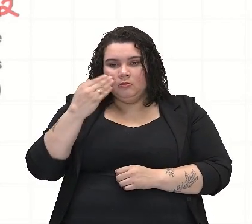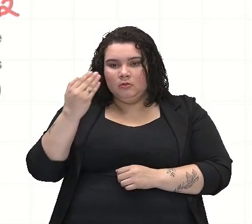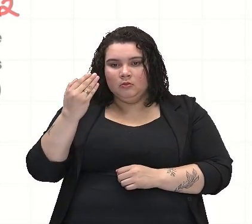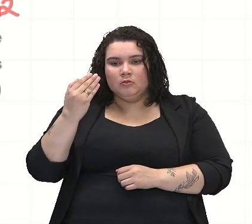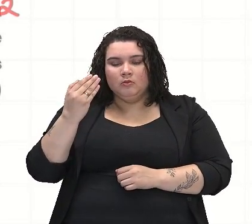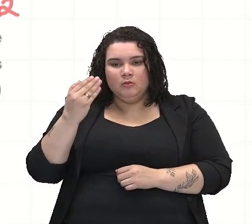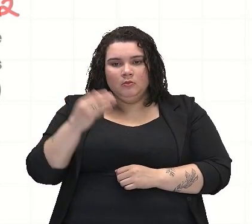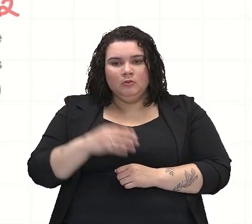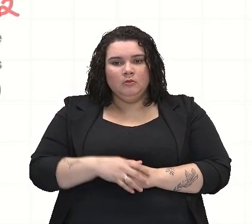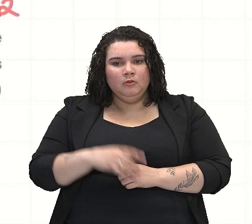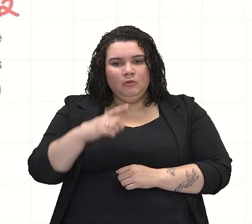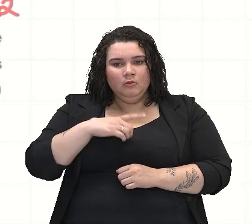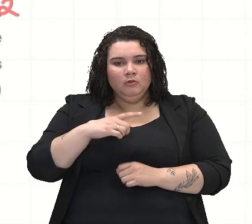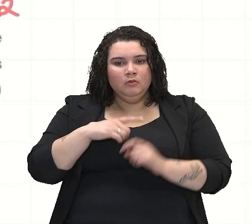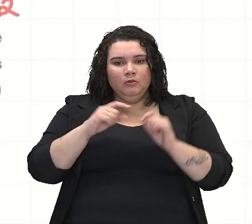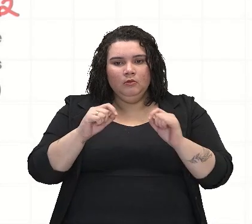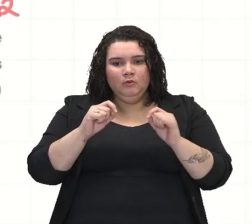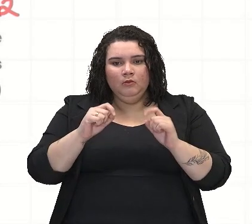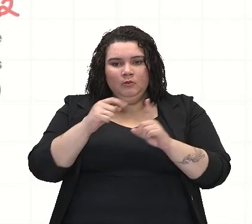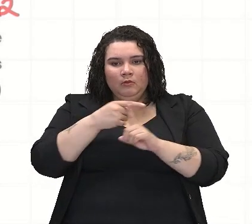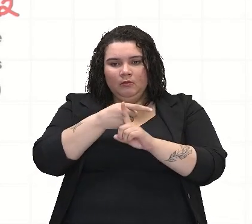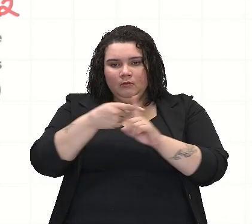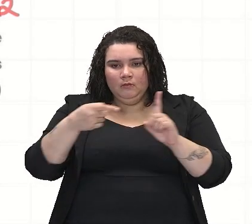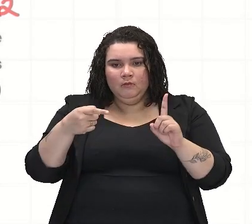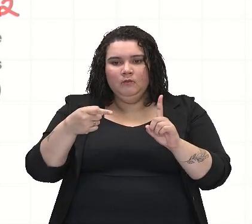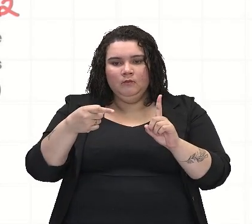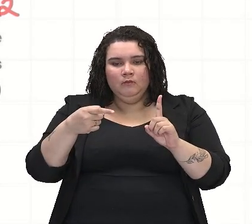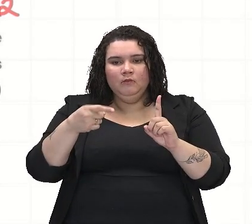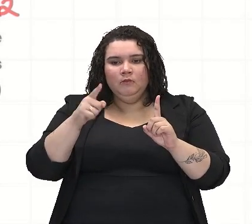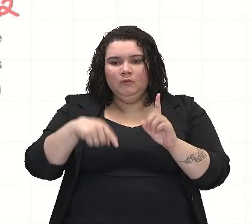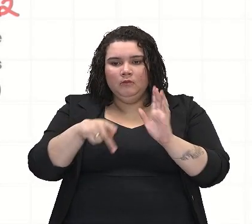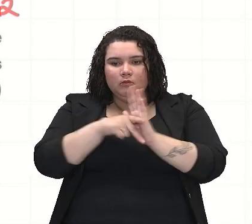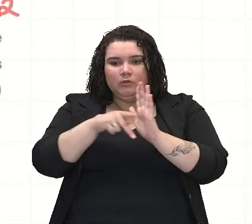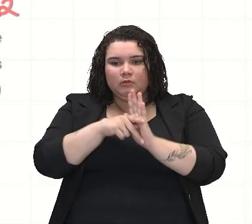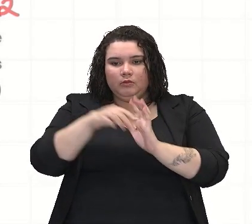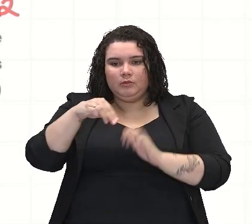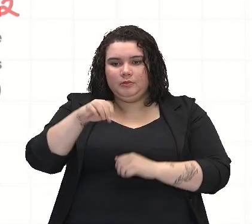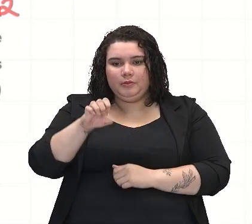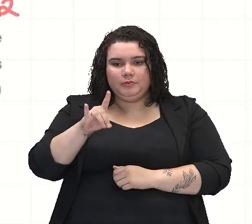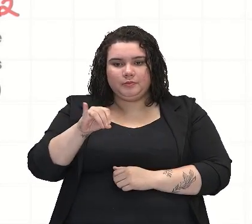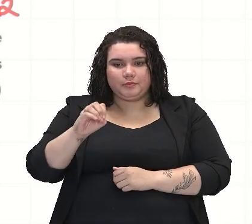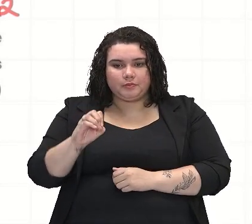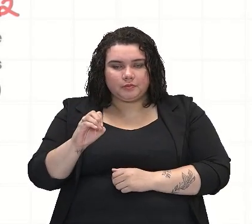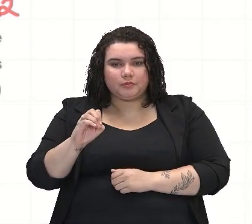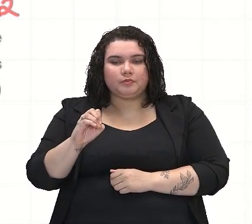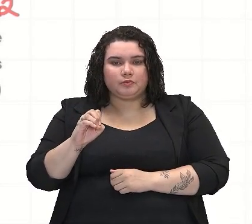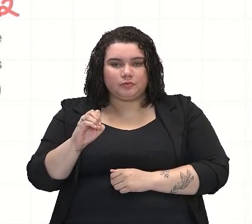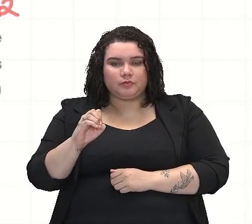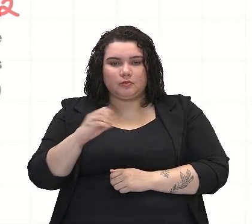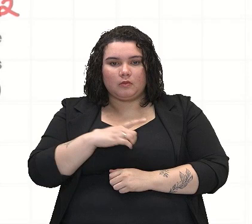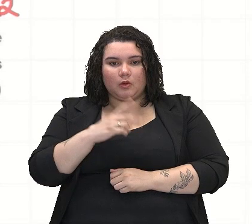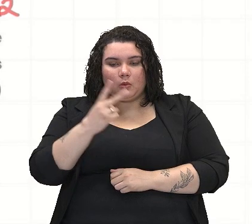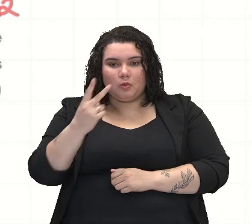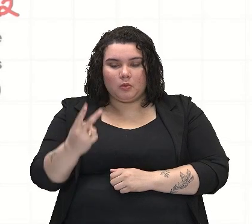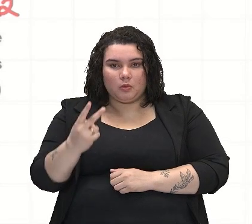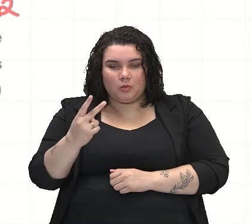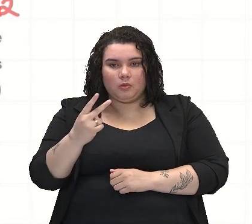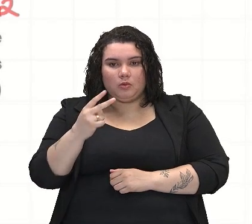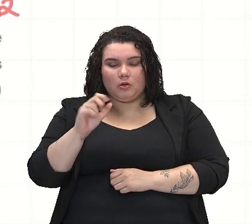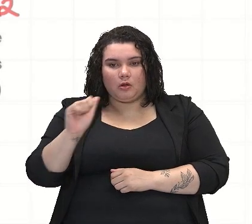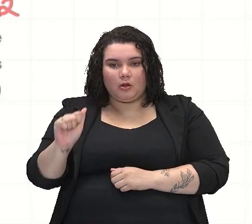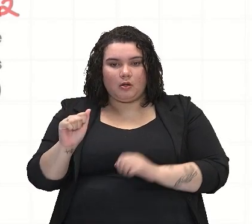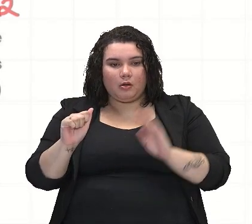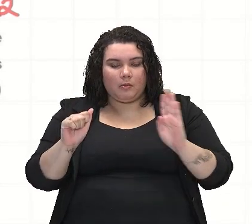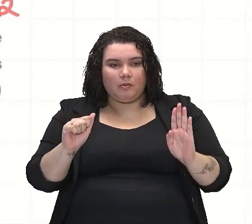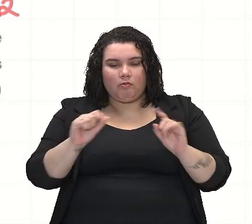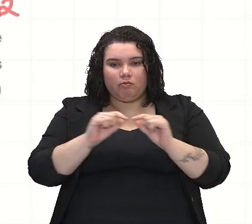essa reta, né, que é a mediatriz, ao meio, em dois segmentos iguais, tá?